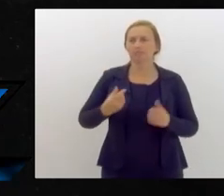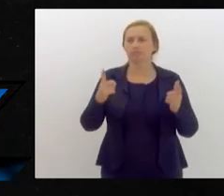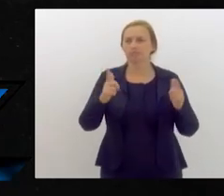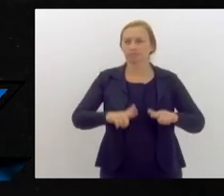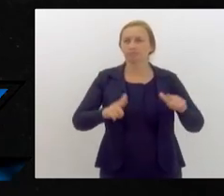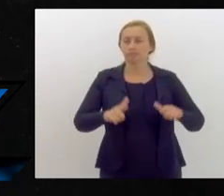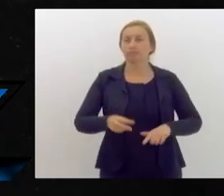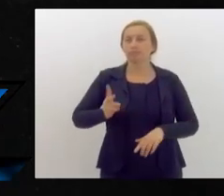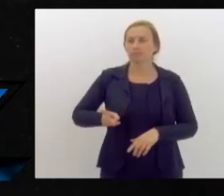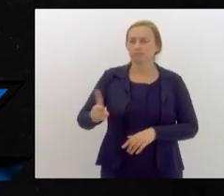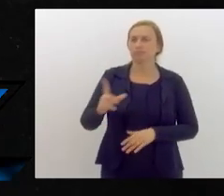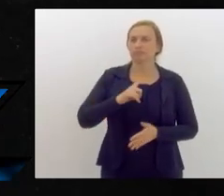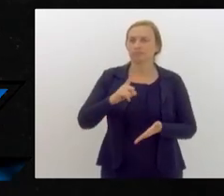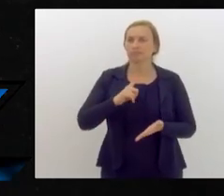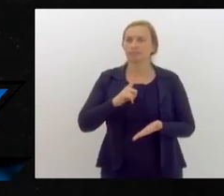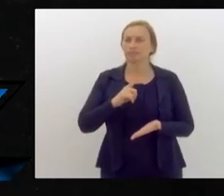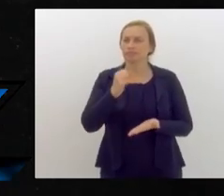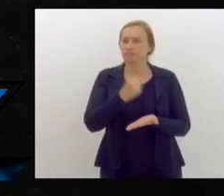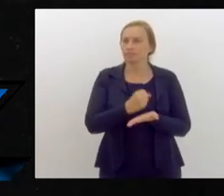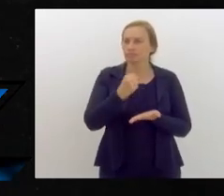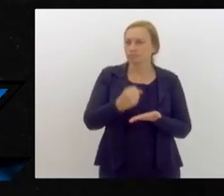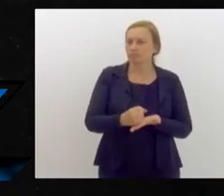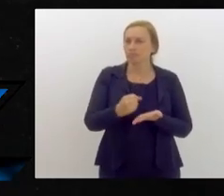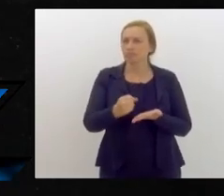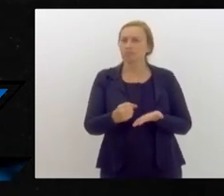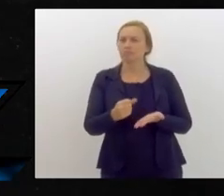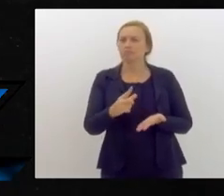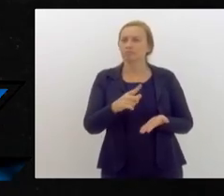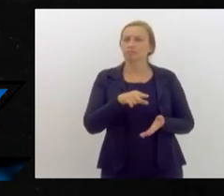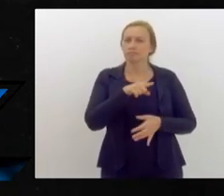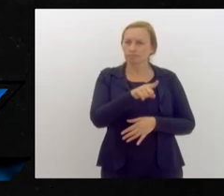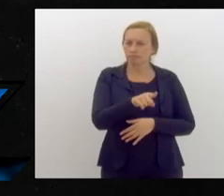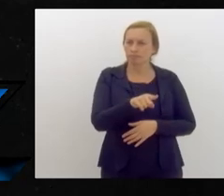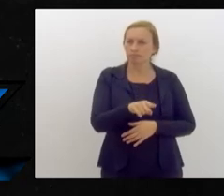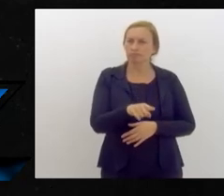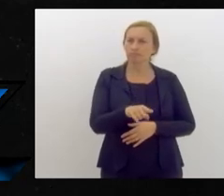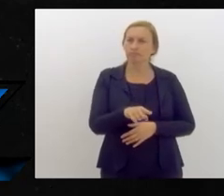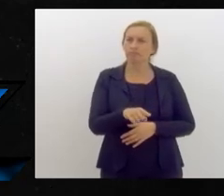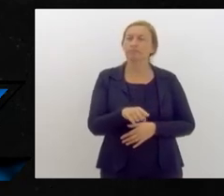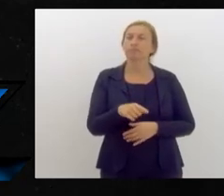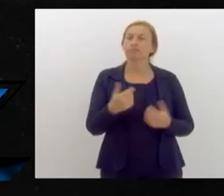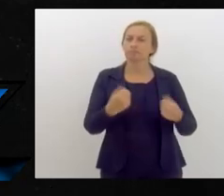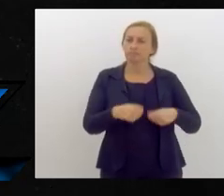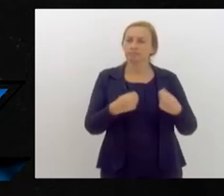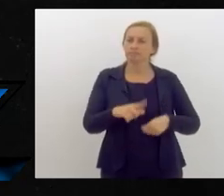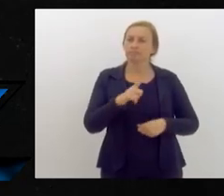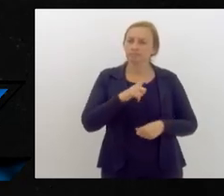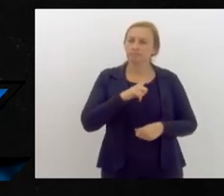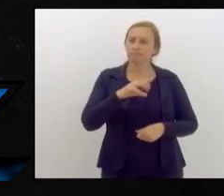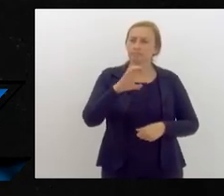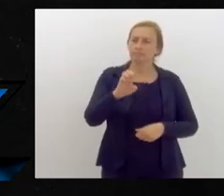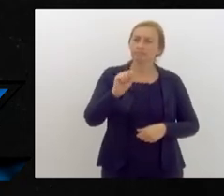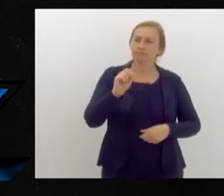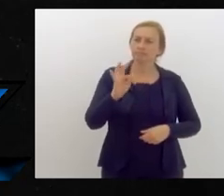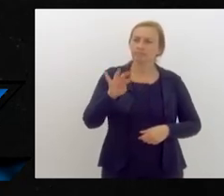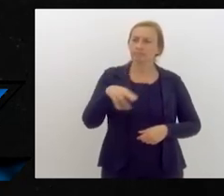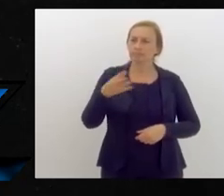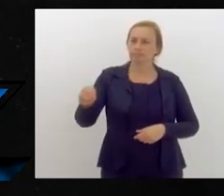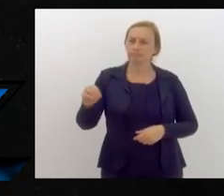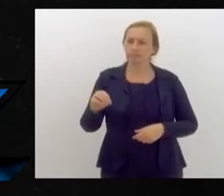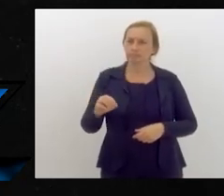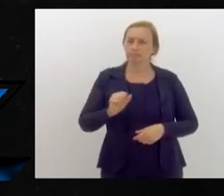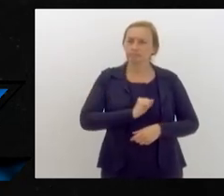a cláusula que garante ou que determinava que eles deveriam colocar uma estação de barcas em São